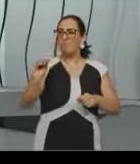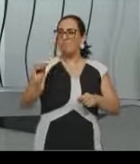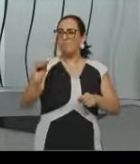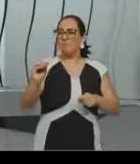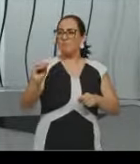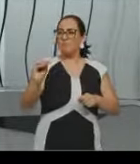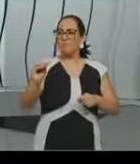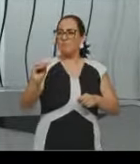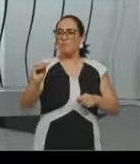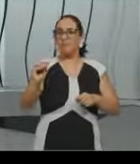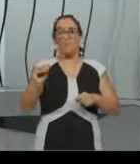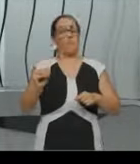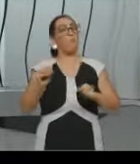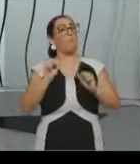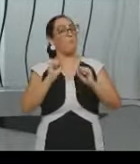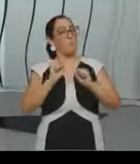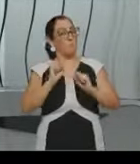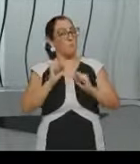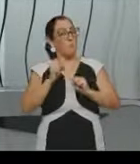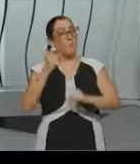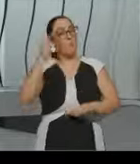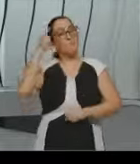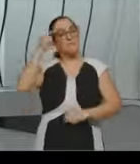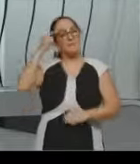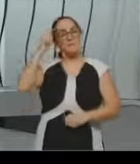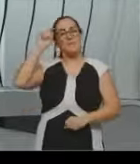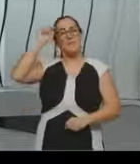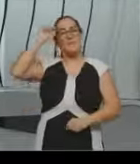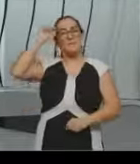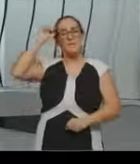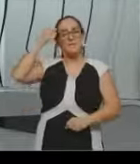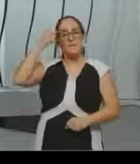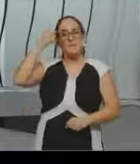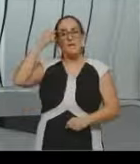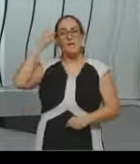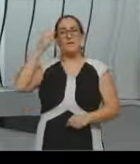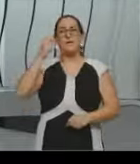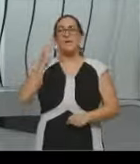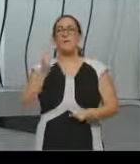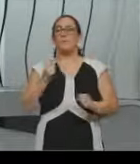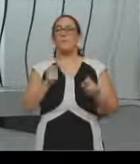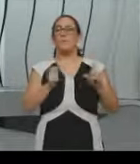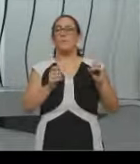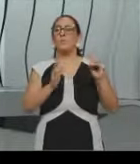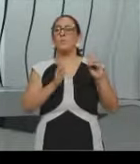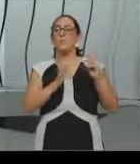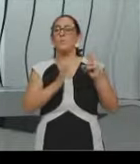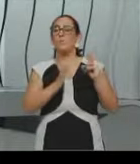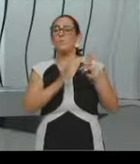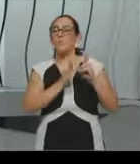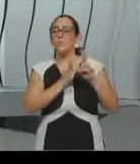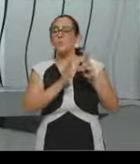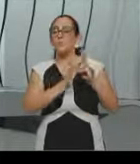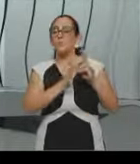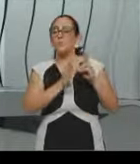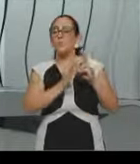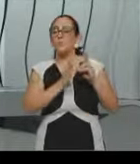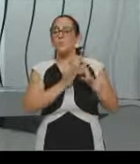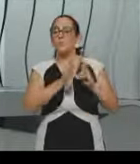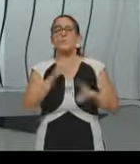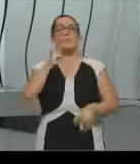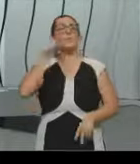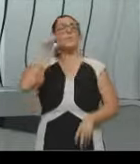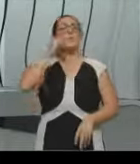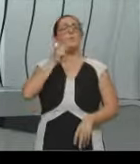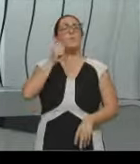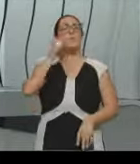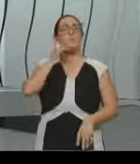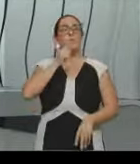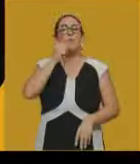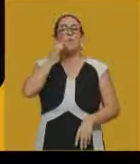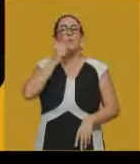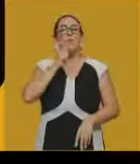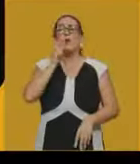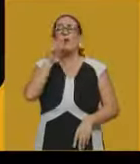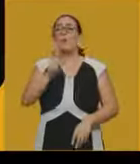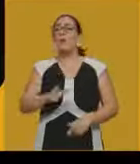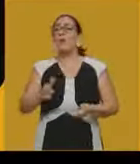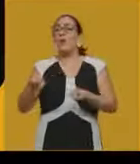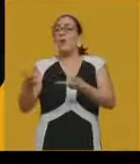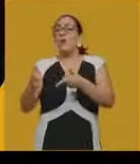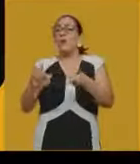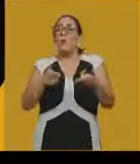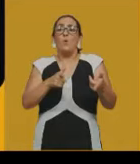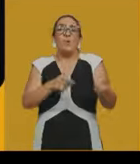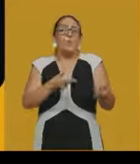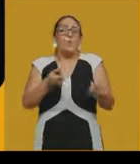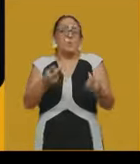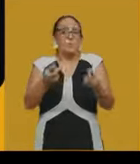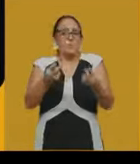povos indígenas, a gente fala das mulheres, Aqueles que não possuem renda. Então, em linhas gerais,